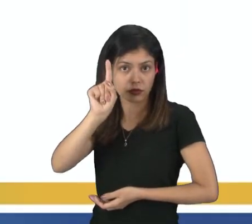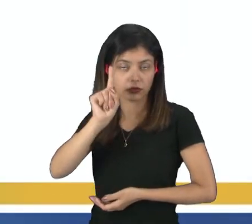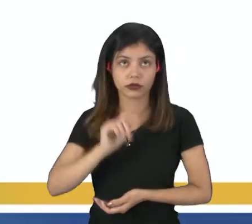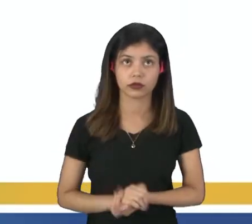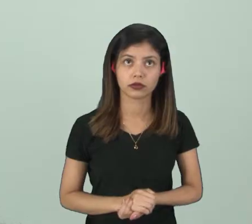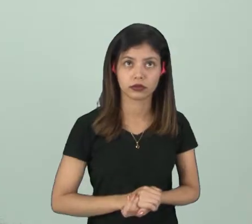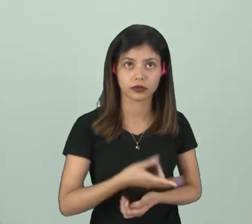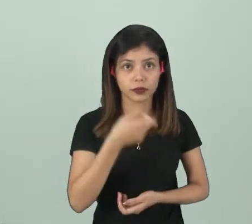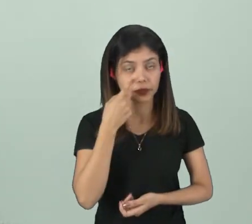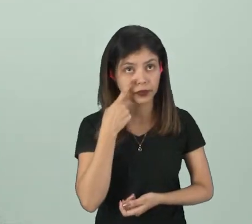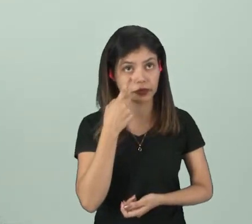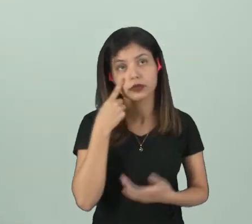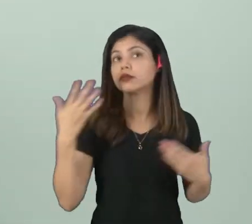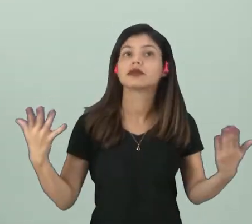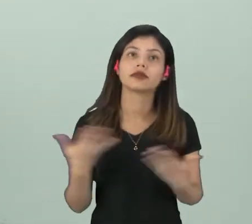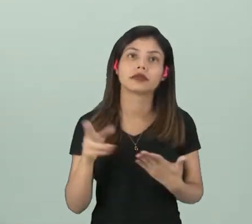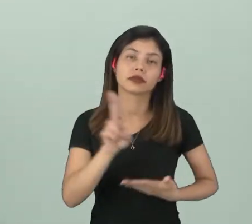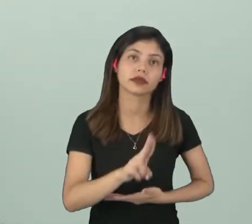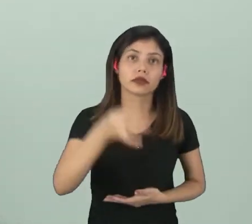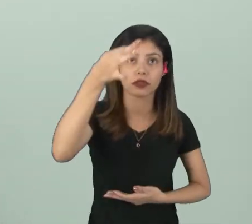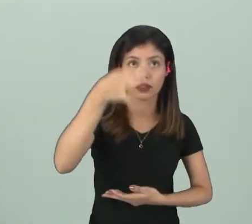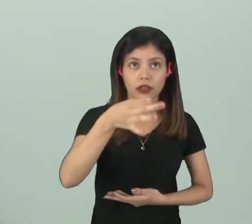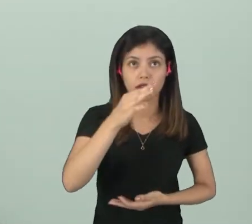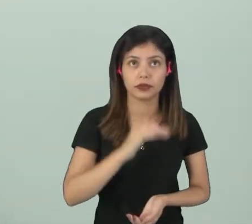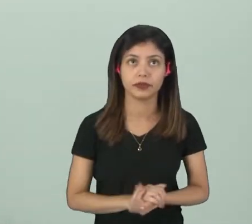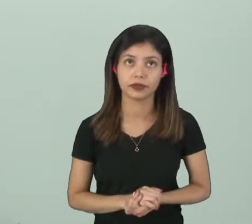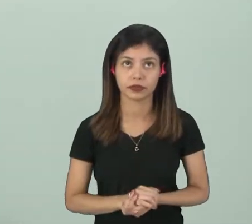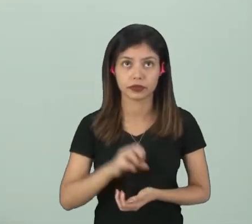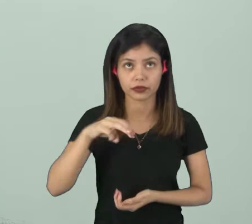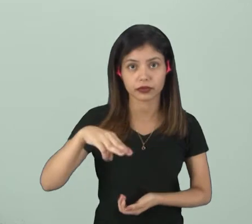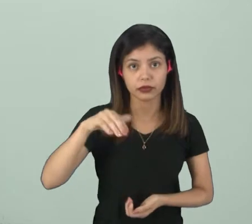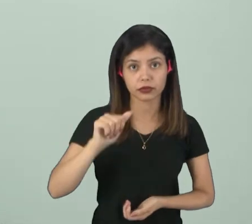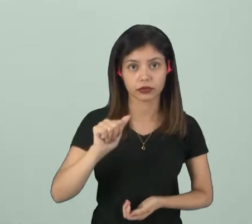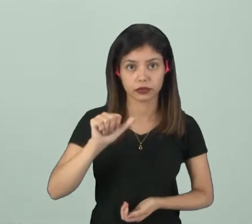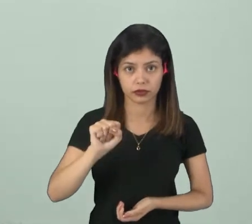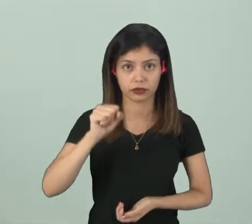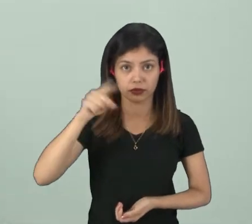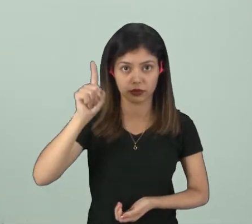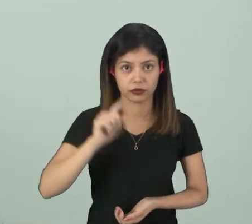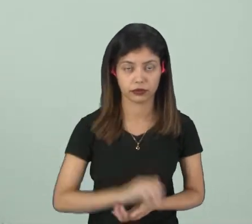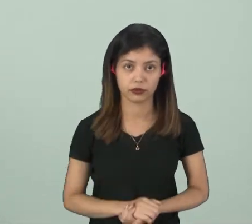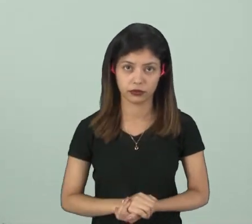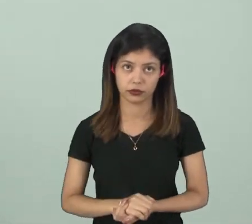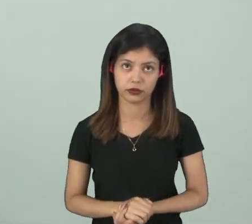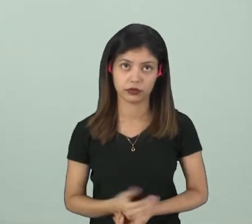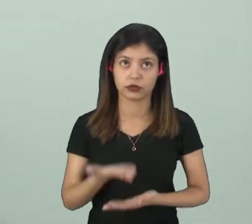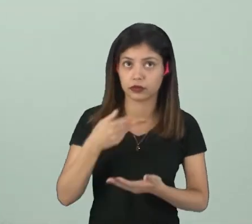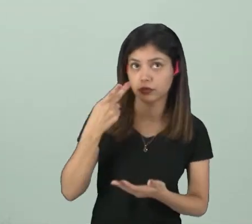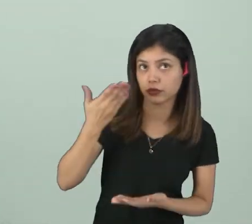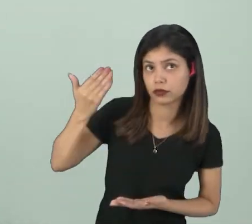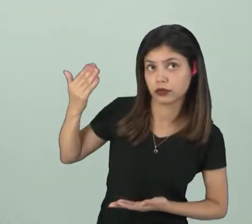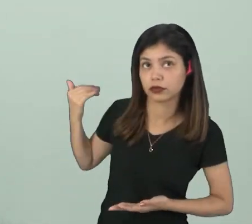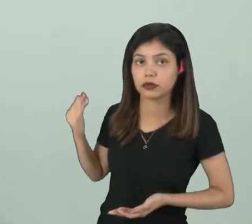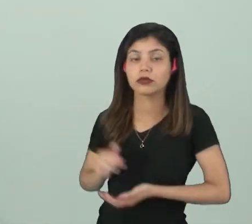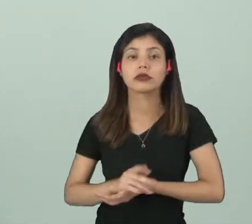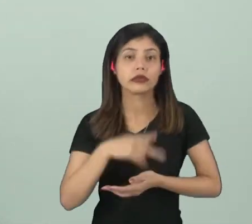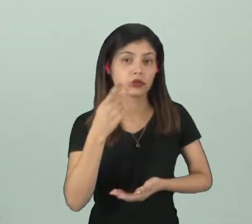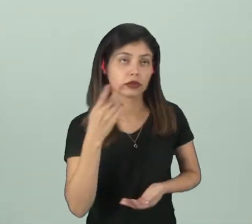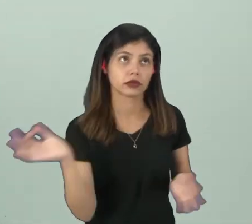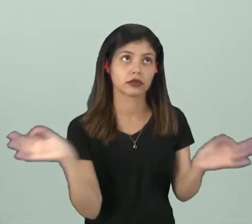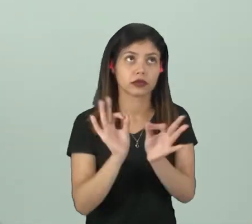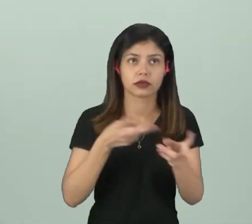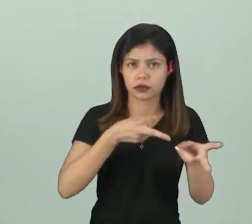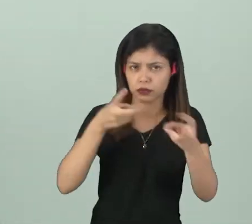acento. Observe agora o uso correto desse mas. Como eu disse anteriormente, na fala você quase